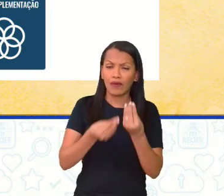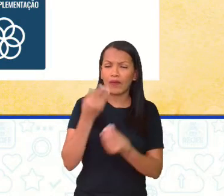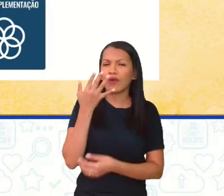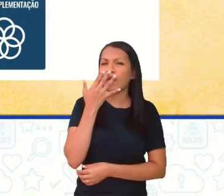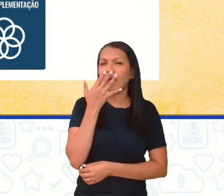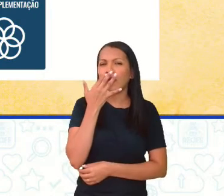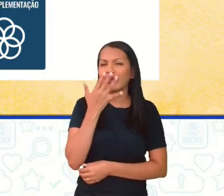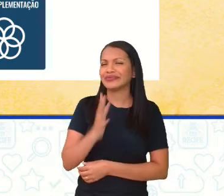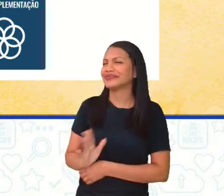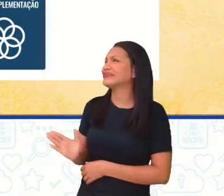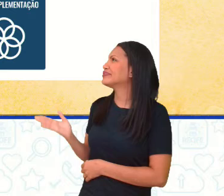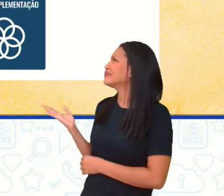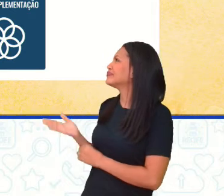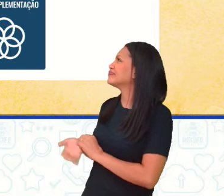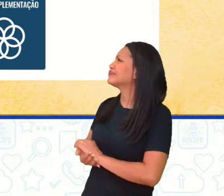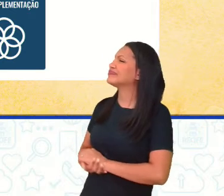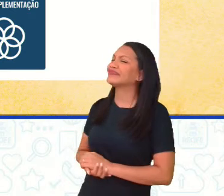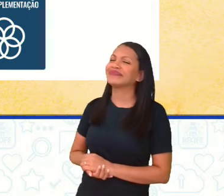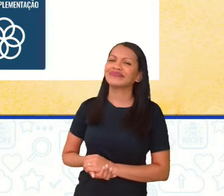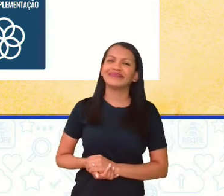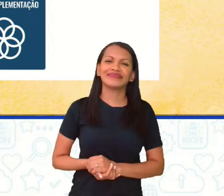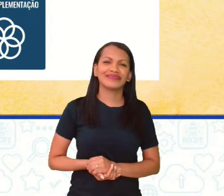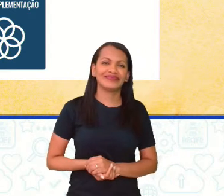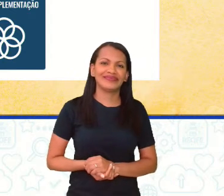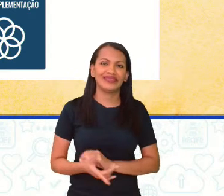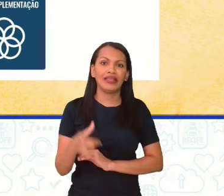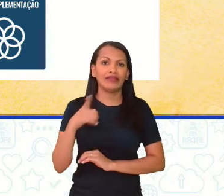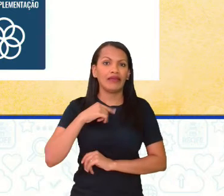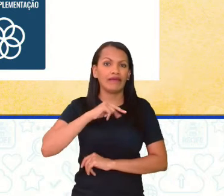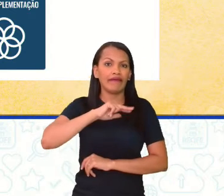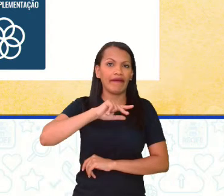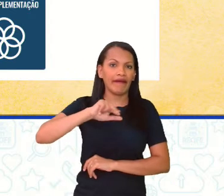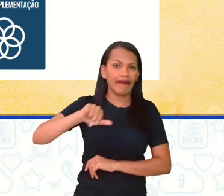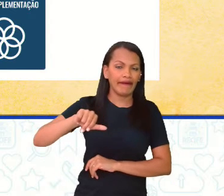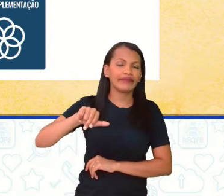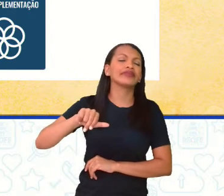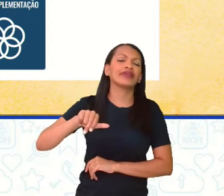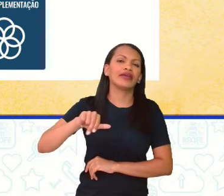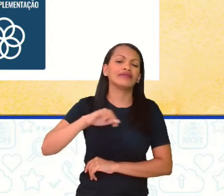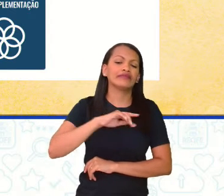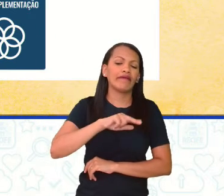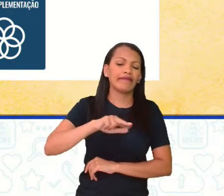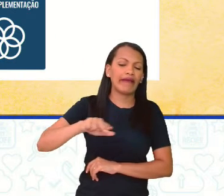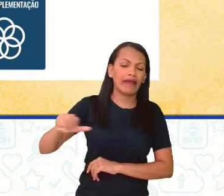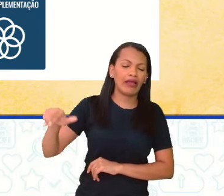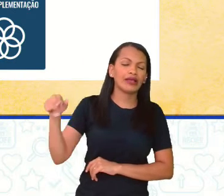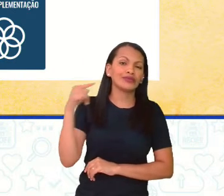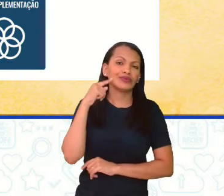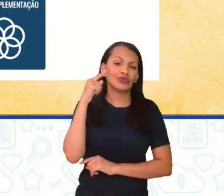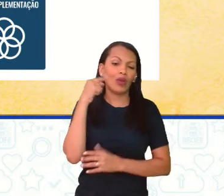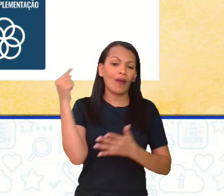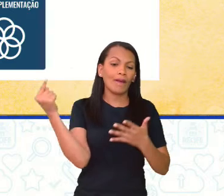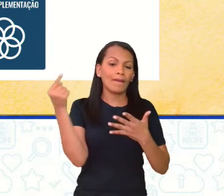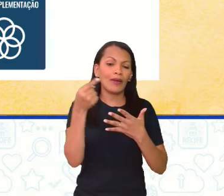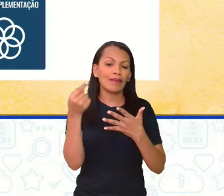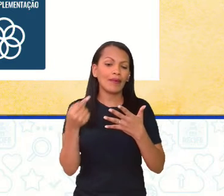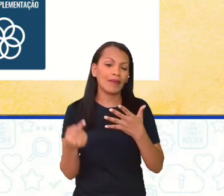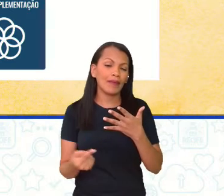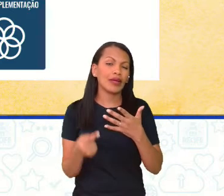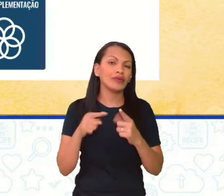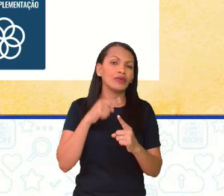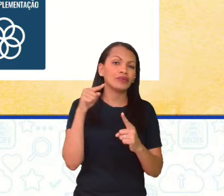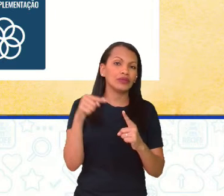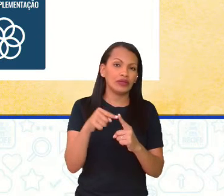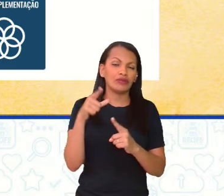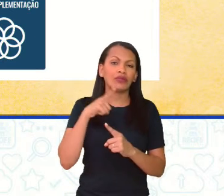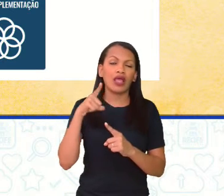pronto. Então a gente tem diversas áreas aqui que vão trazer